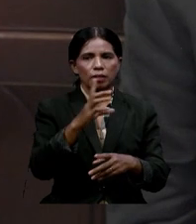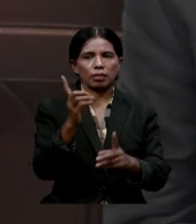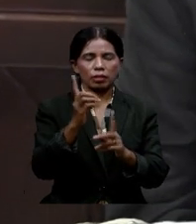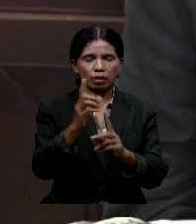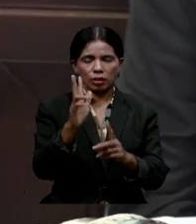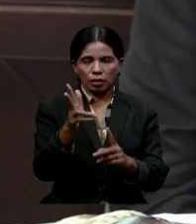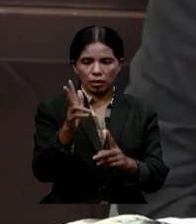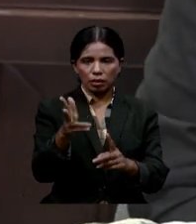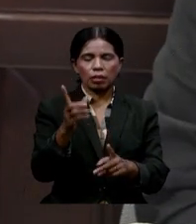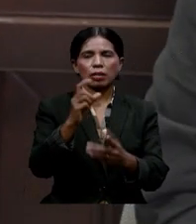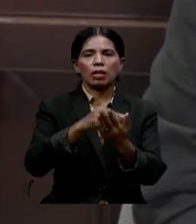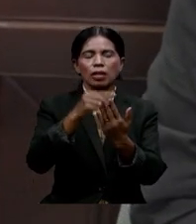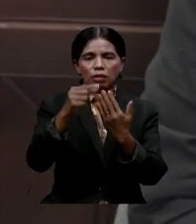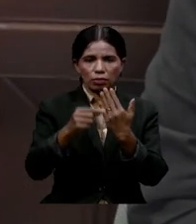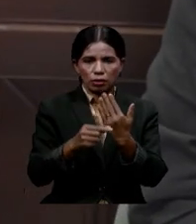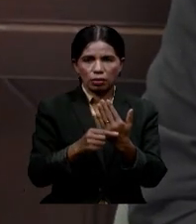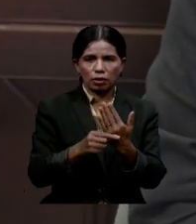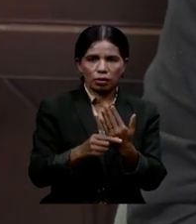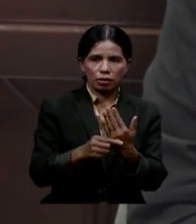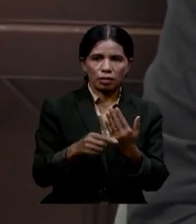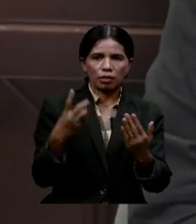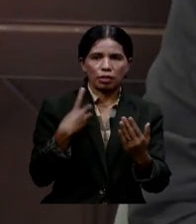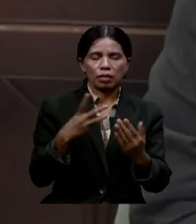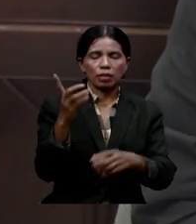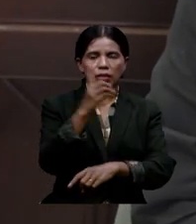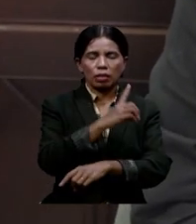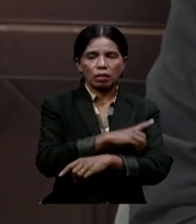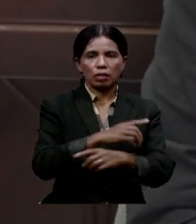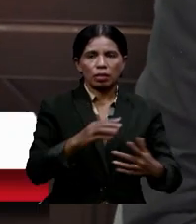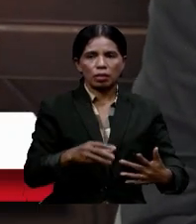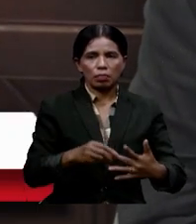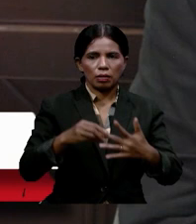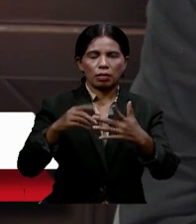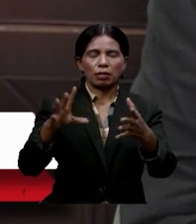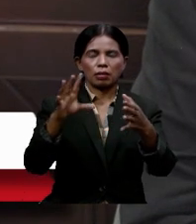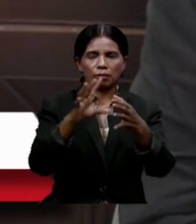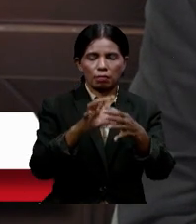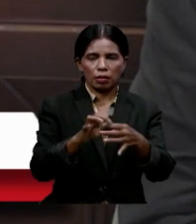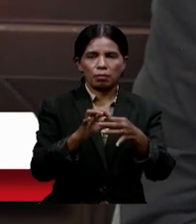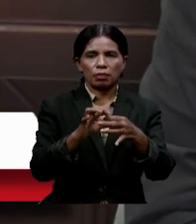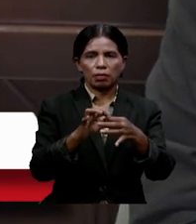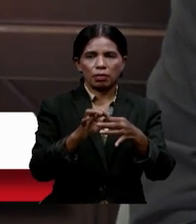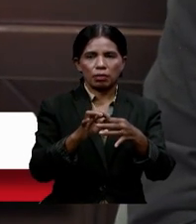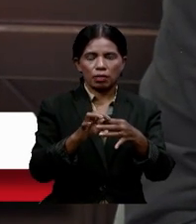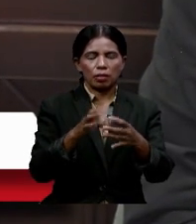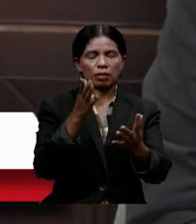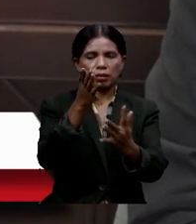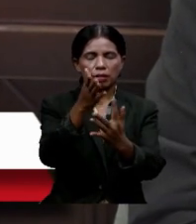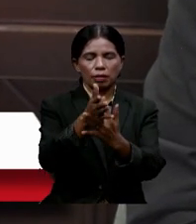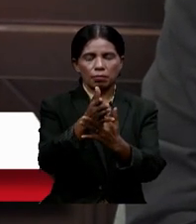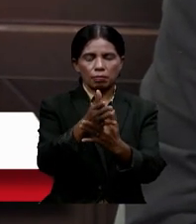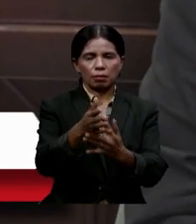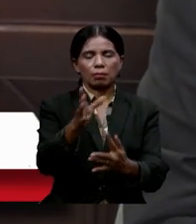agosto, dari ini adalah ofisial memang kita saya membro yaitu Pak